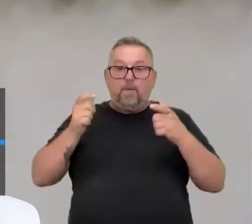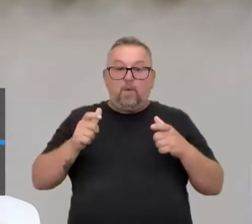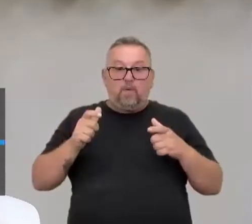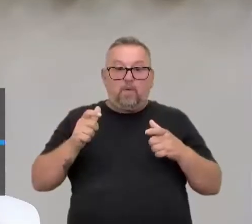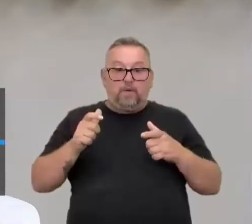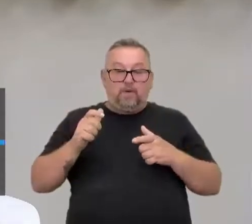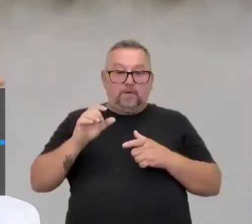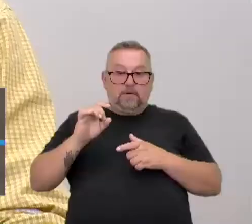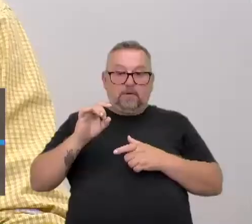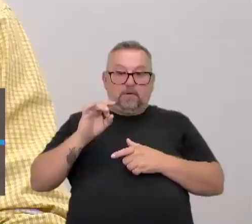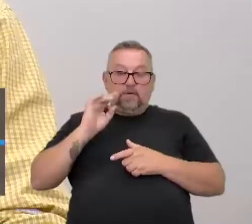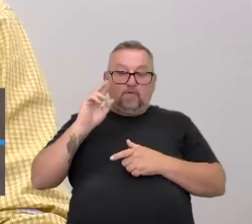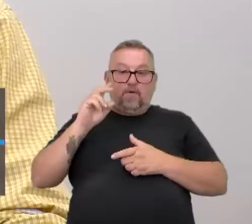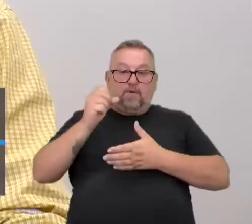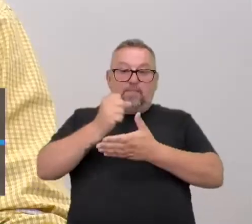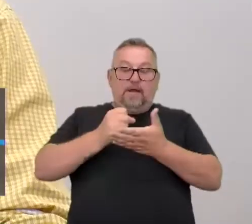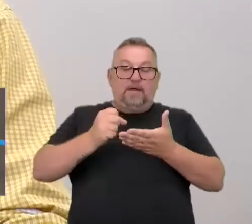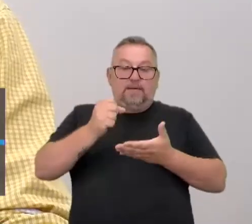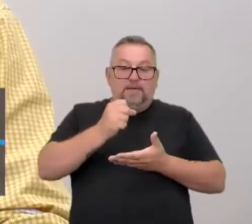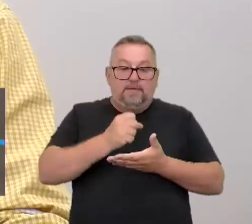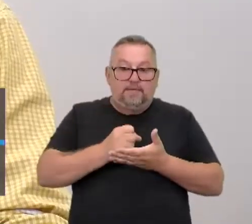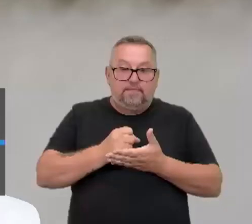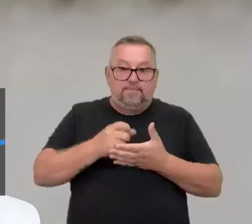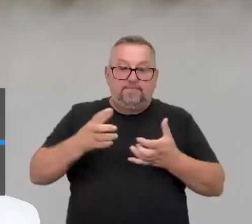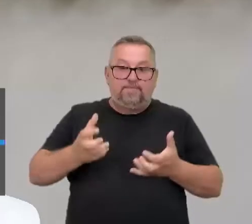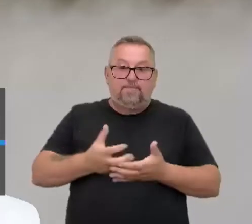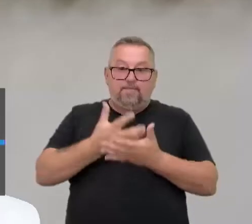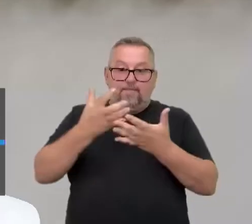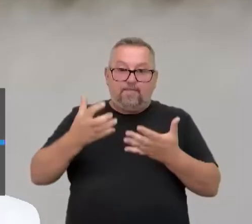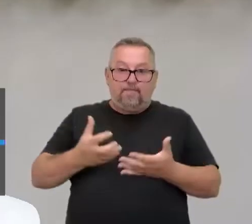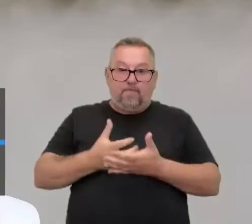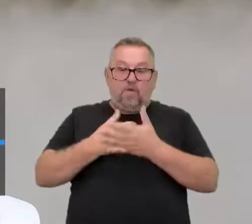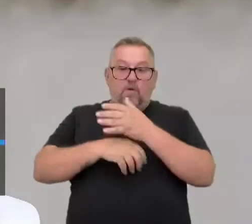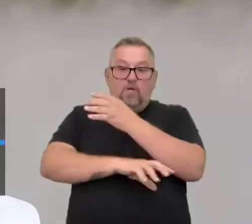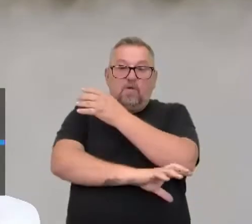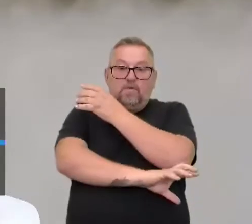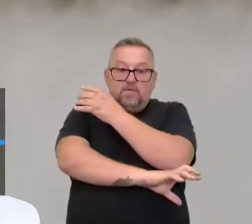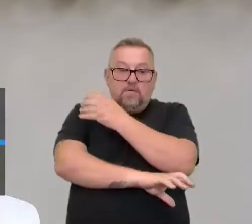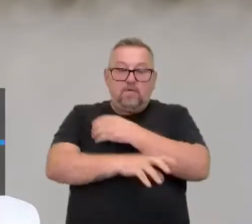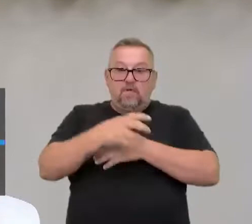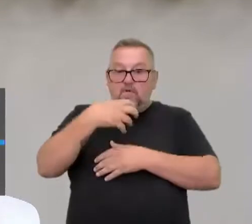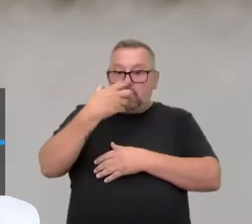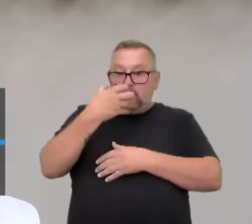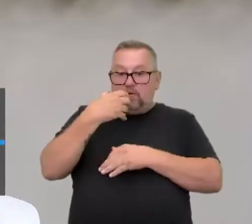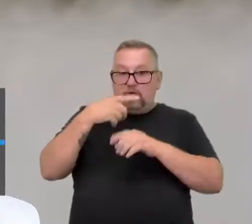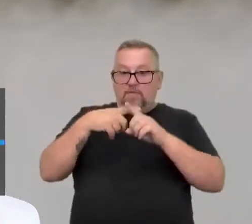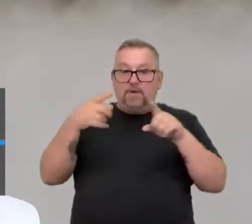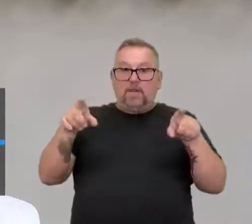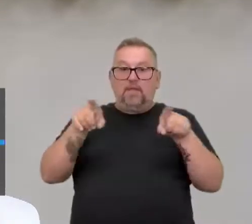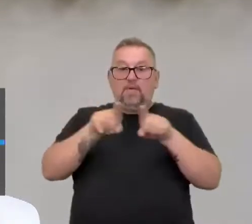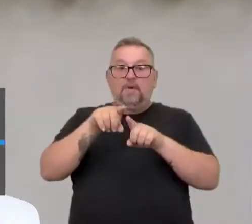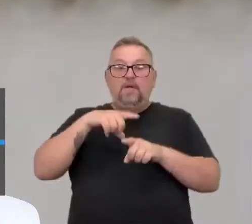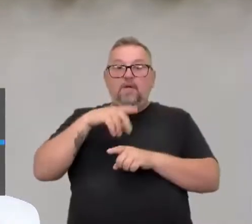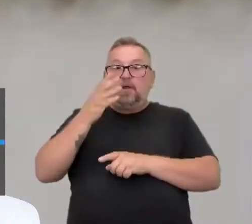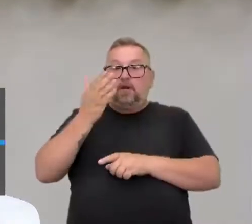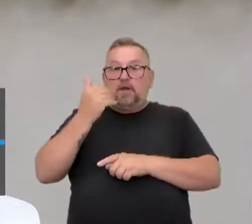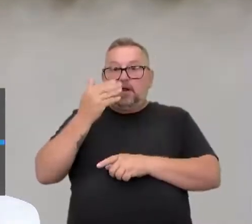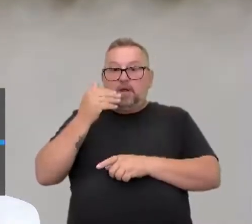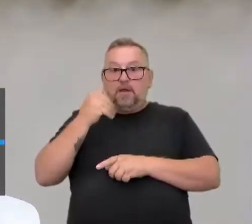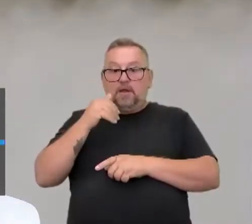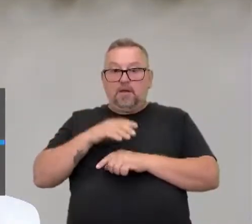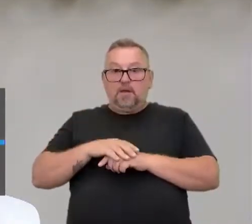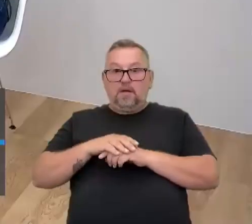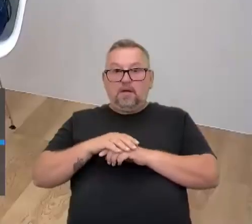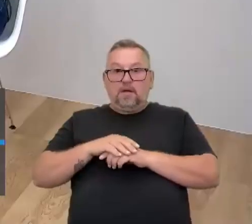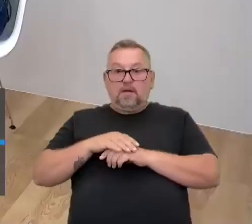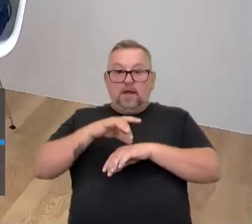não só é a base de vegetais ou raízes, frutas, mas ele passa a ter uma alimentação onívora. Então